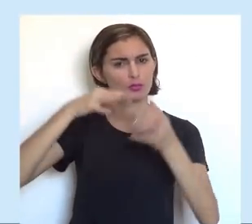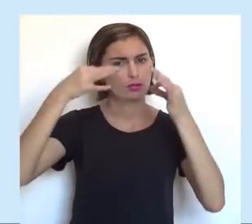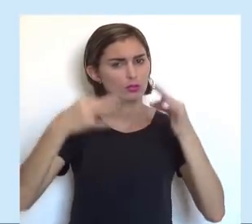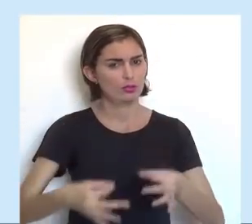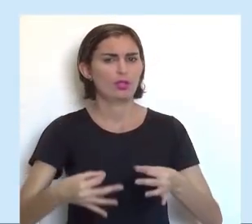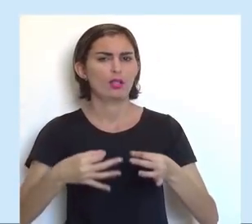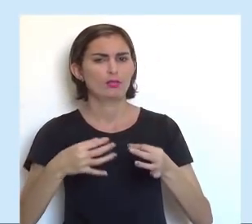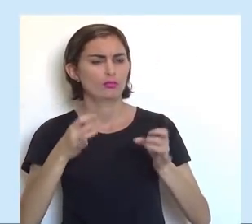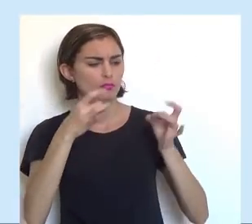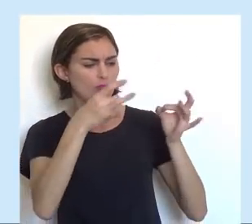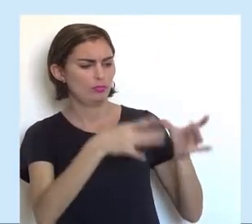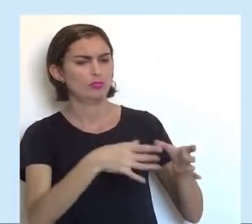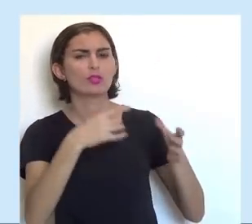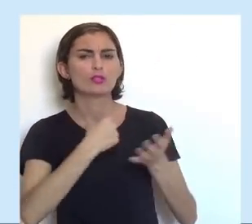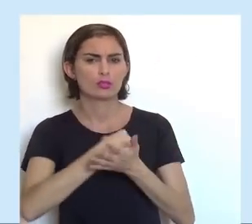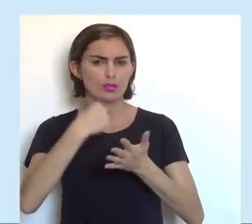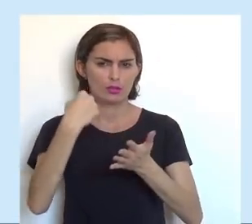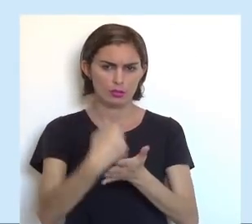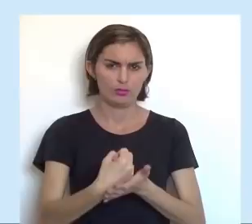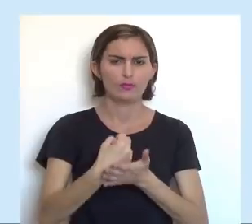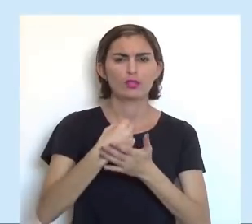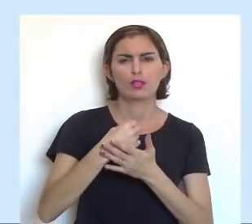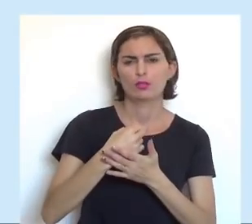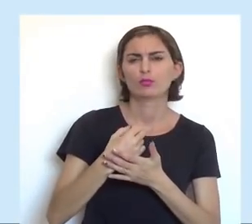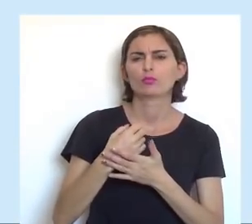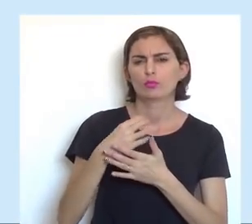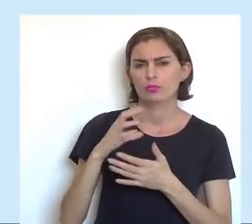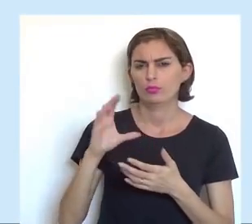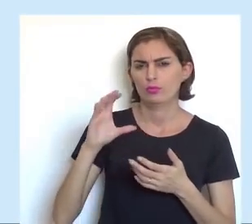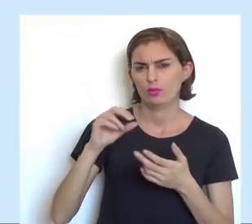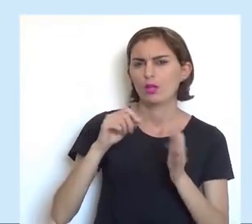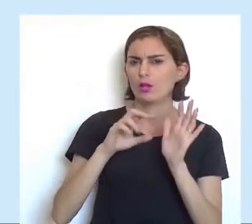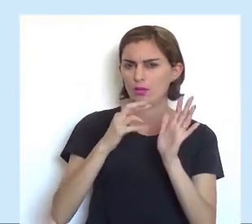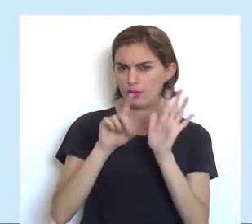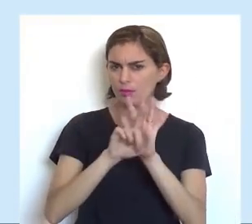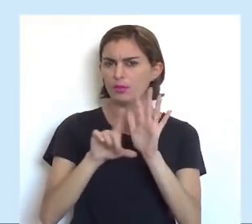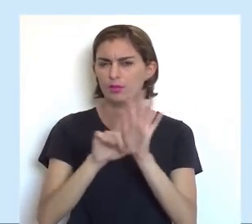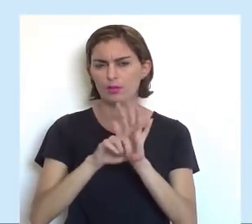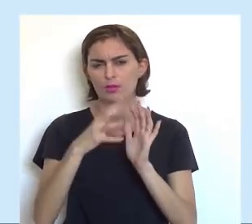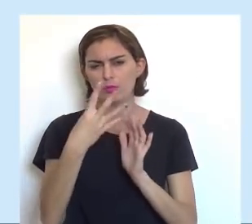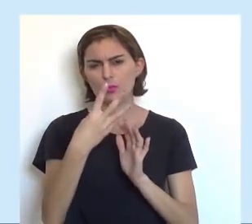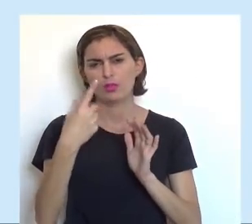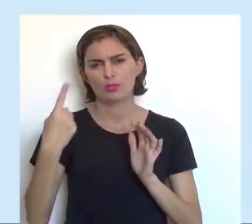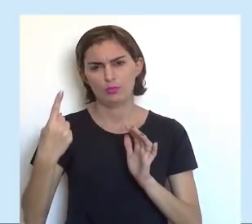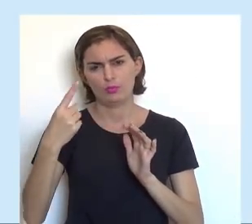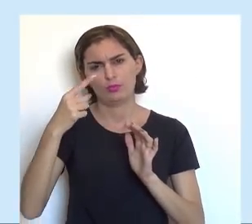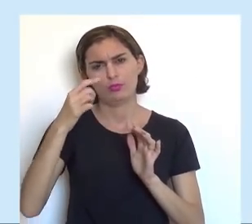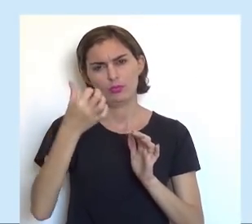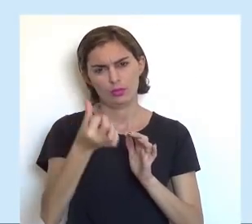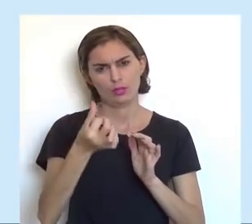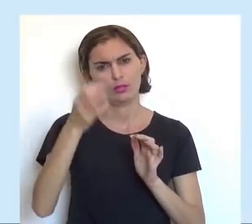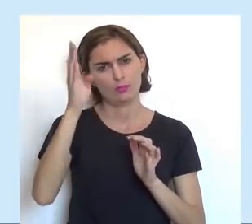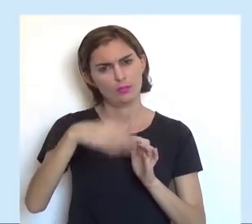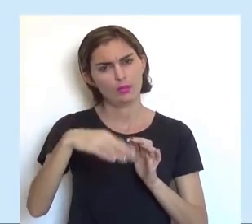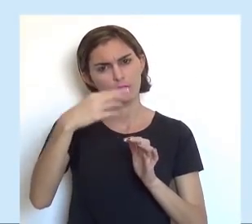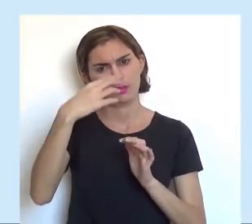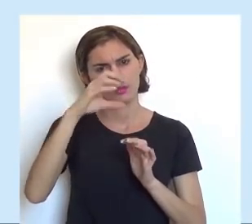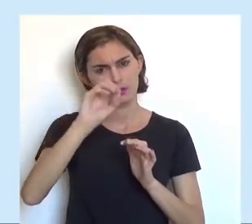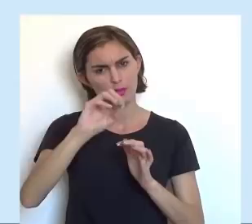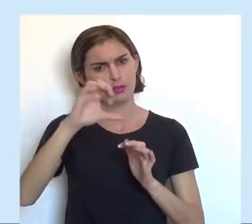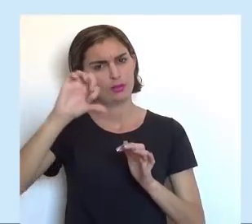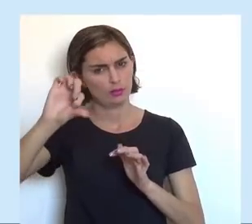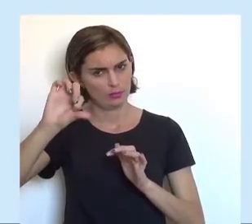forma correta para levar um certificado para o CONAMA, segundo a resolução 416/09, que